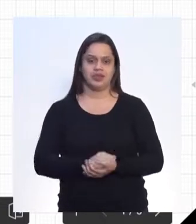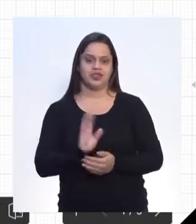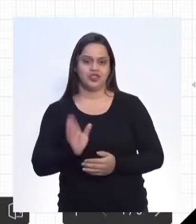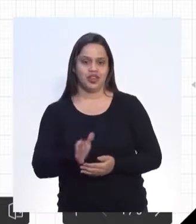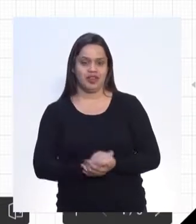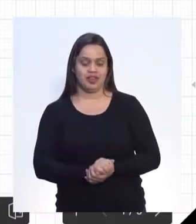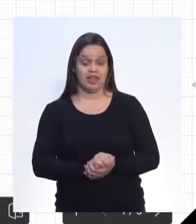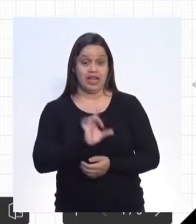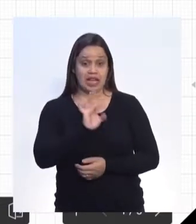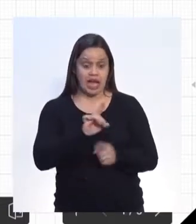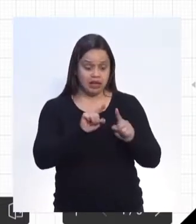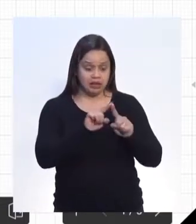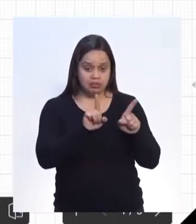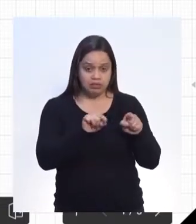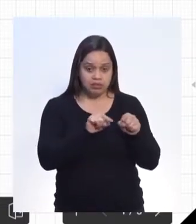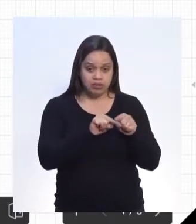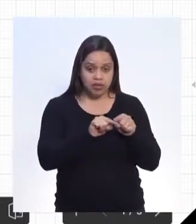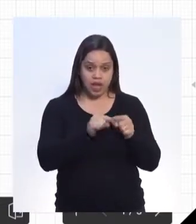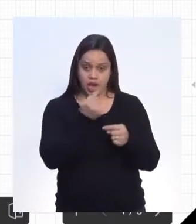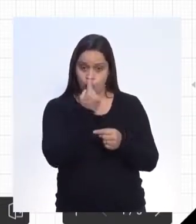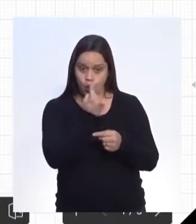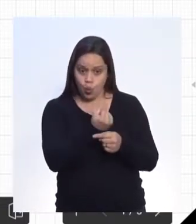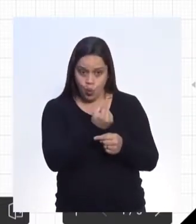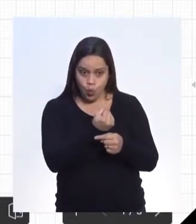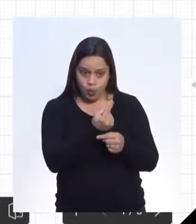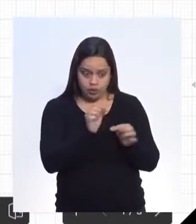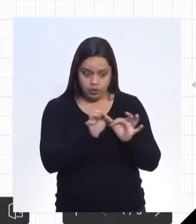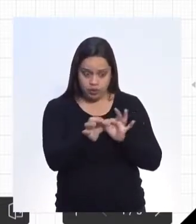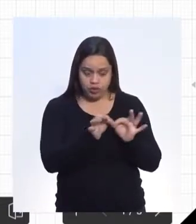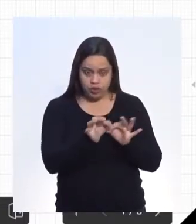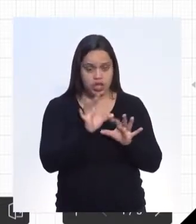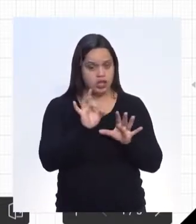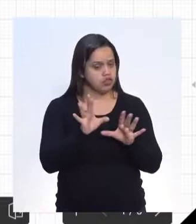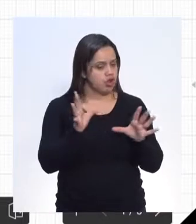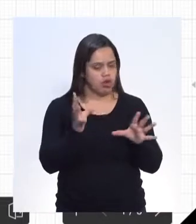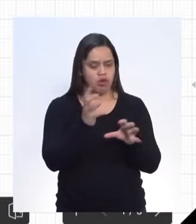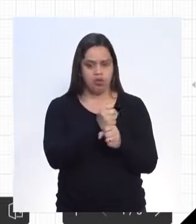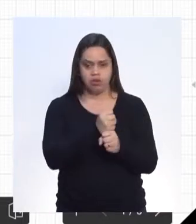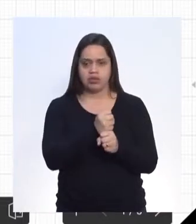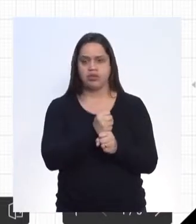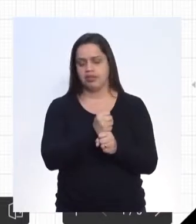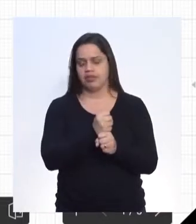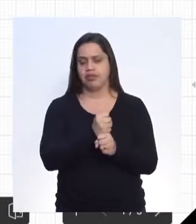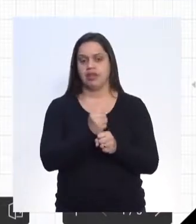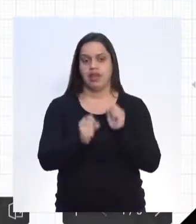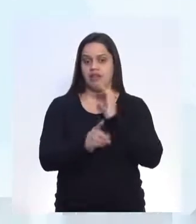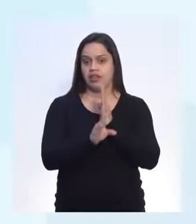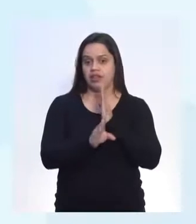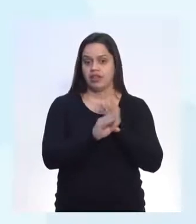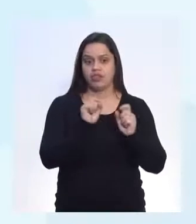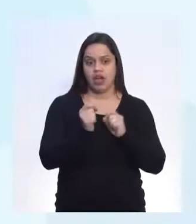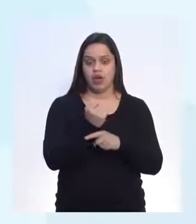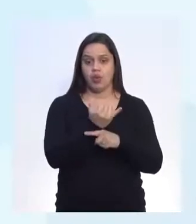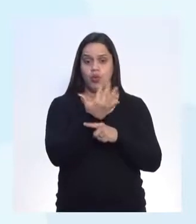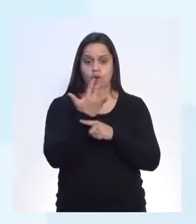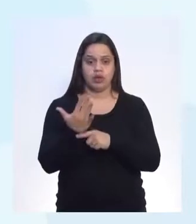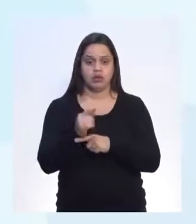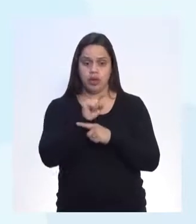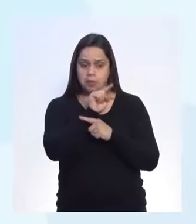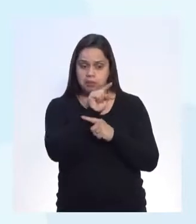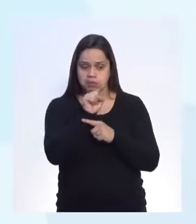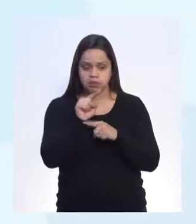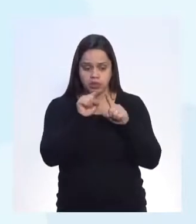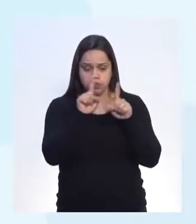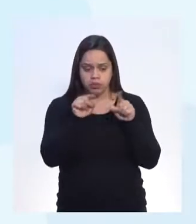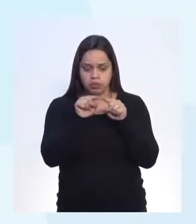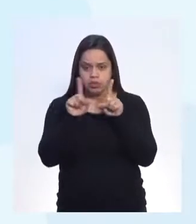Como cada quadradinho representa uma unidade de medida, basta apenas contá-los, né? Ou seja, a gente identifica 20 quadradinhos,